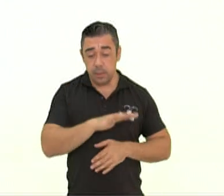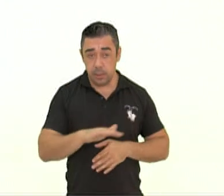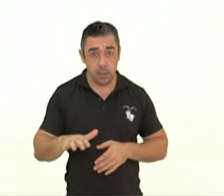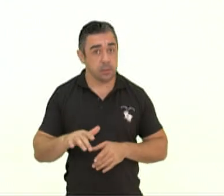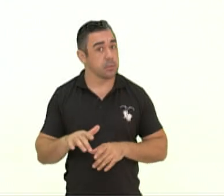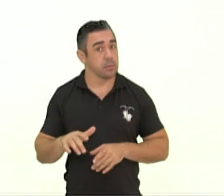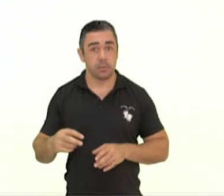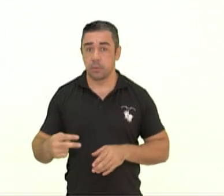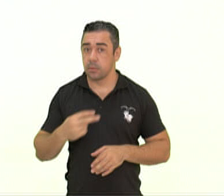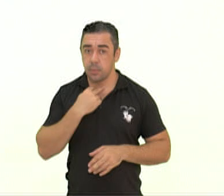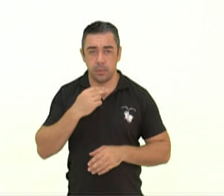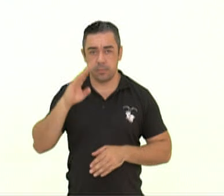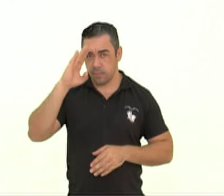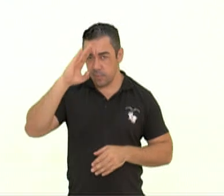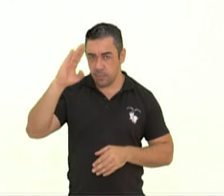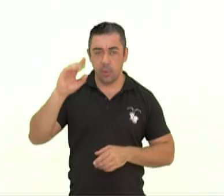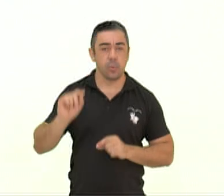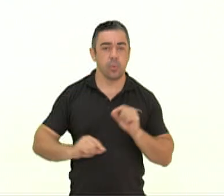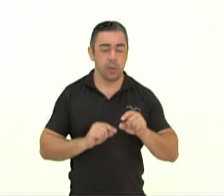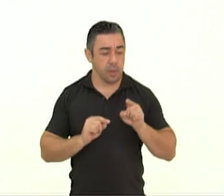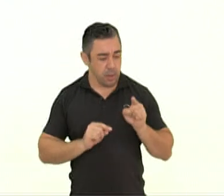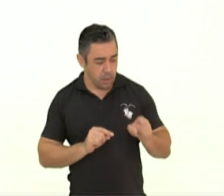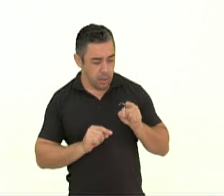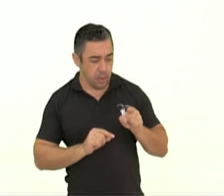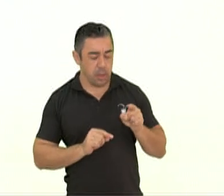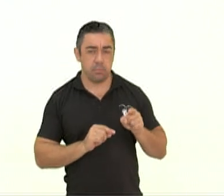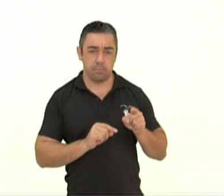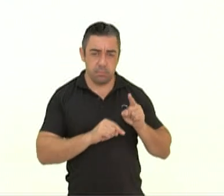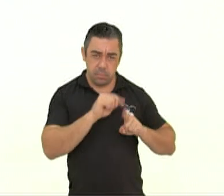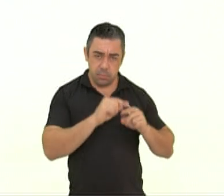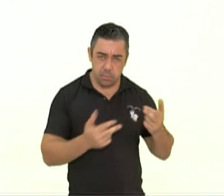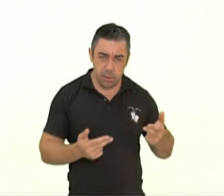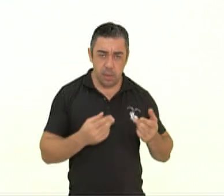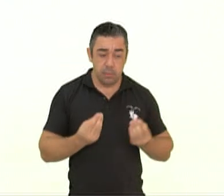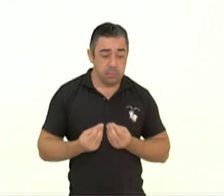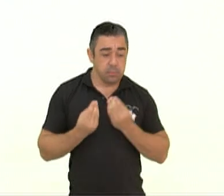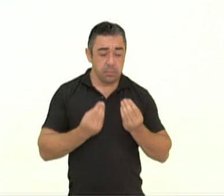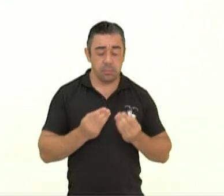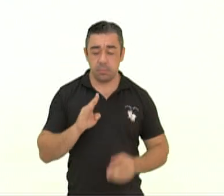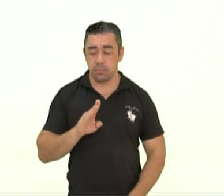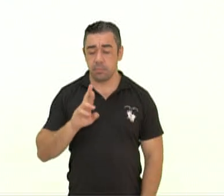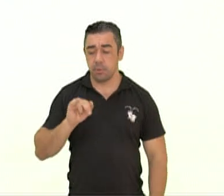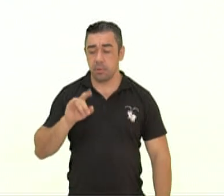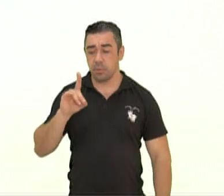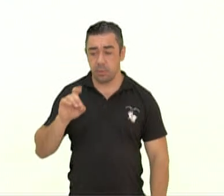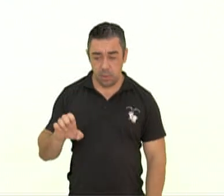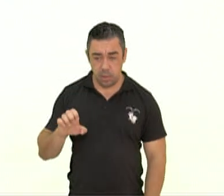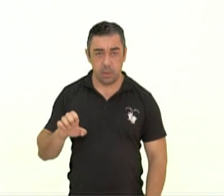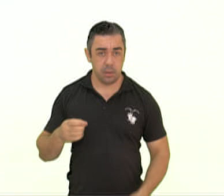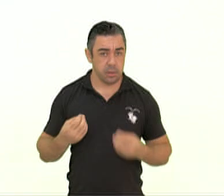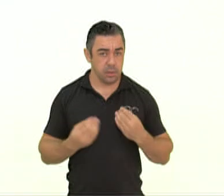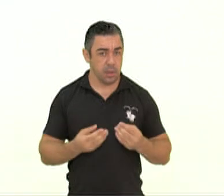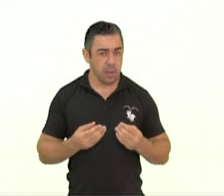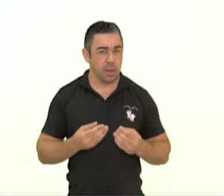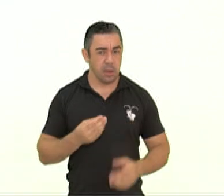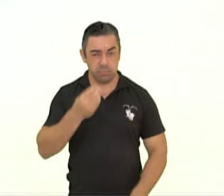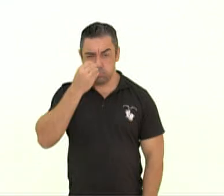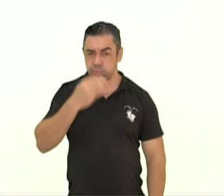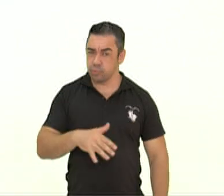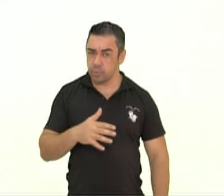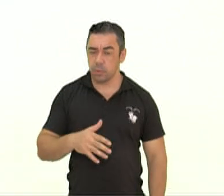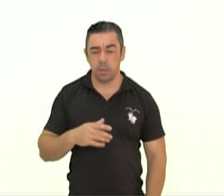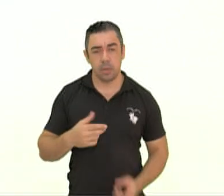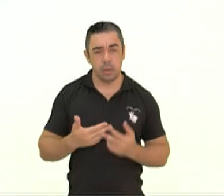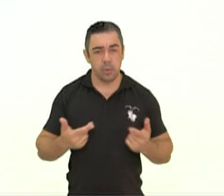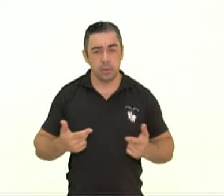então, principalmente ao dizer que tal produto é um brinde, caracteriza ainda mais a abusividade de uma